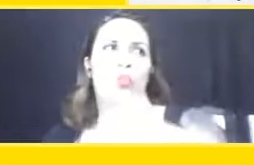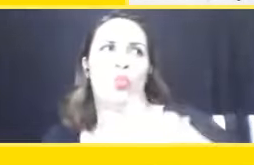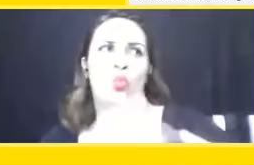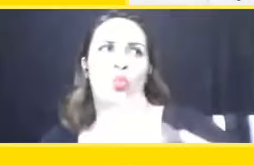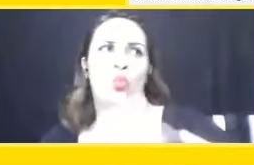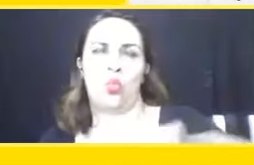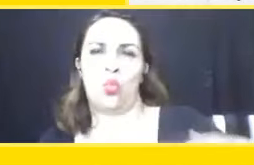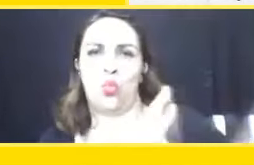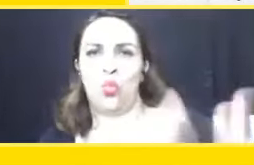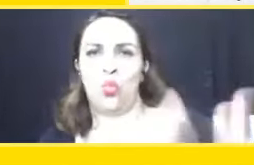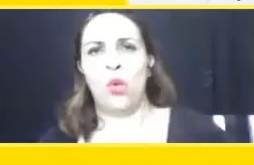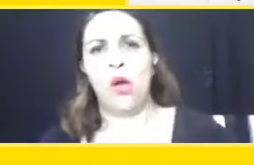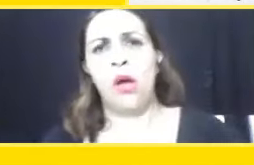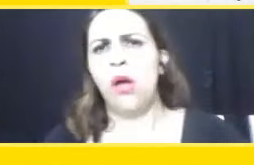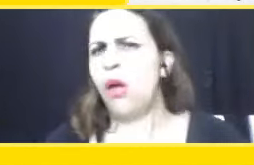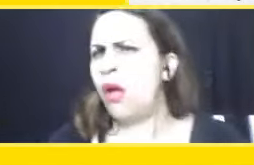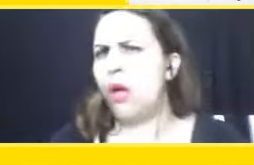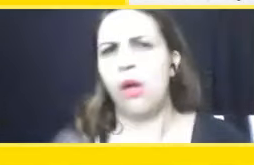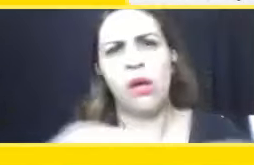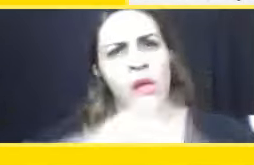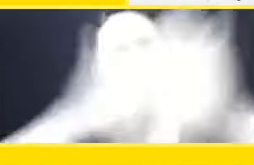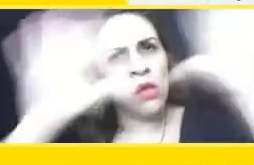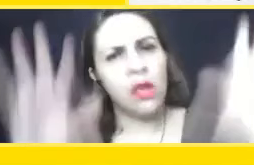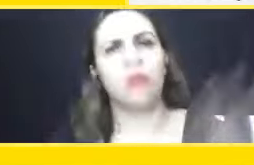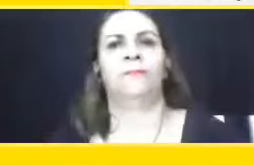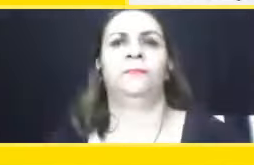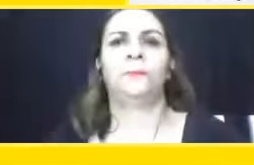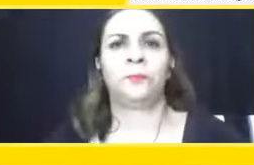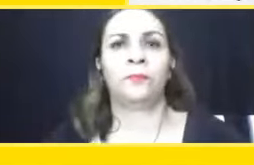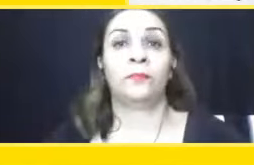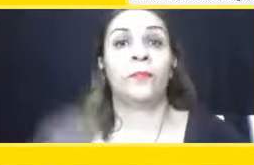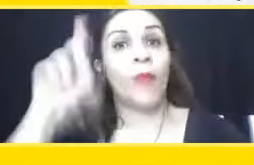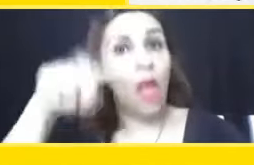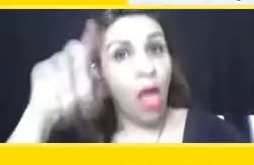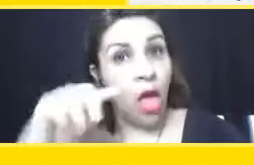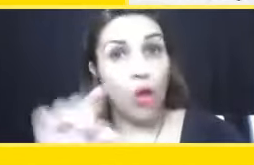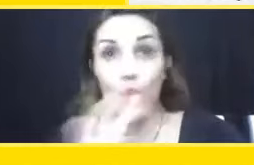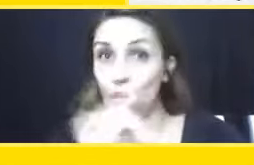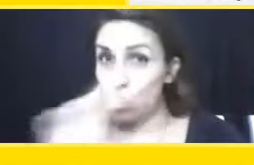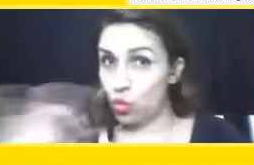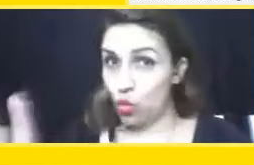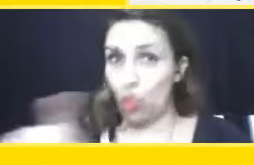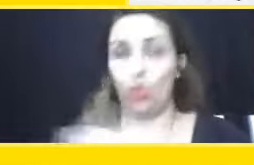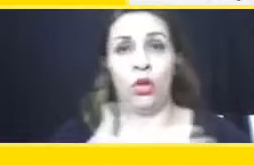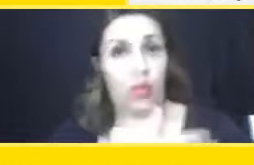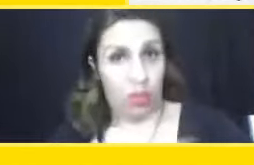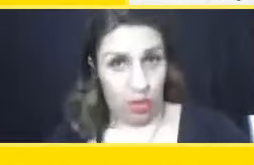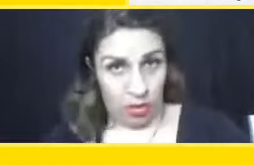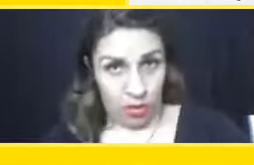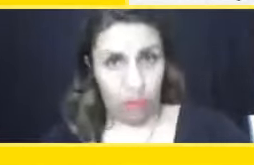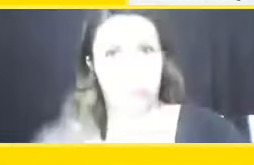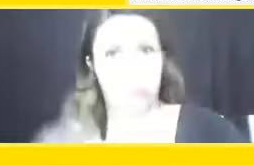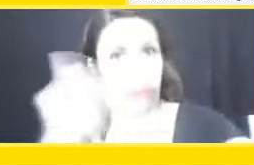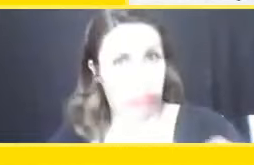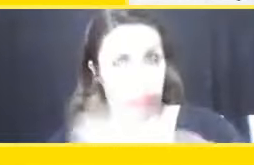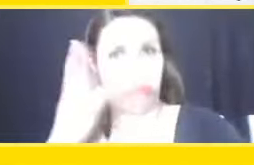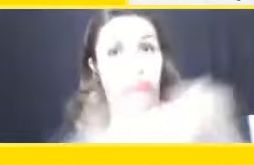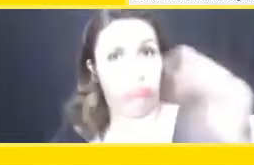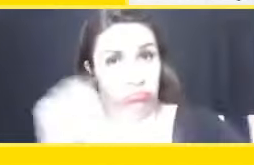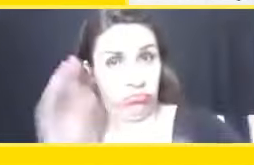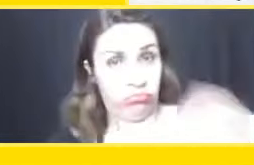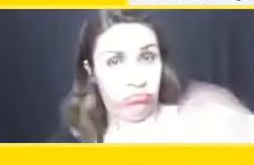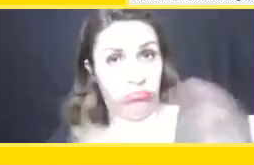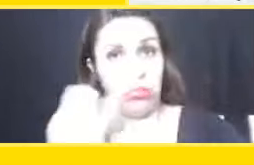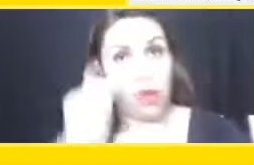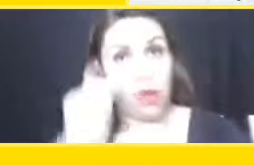Então, esclarecendo, o nosso público é direcionado somente aos servidores ativos, inativos e